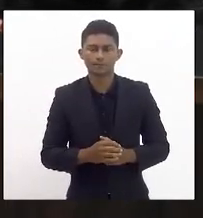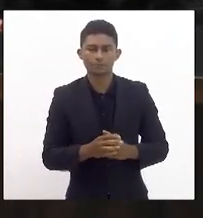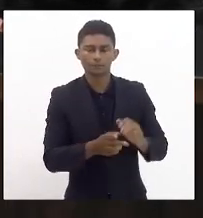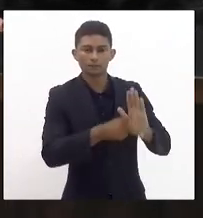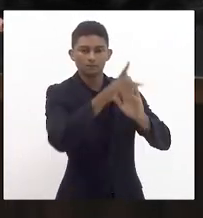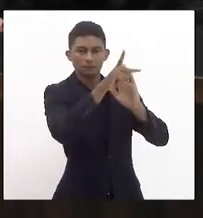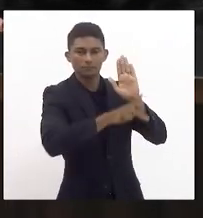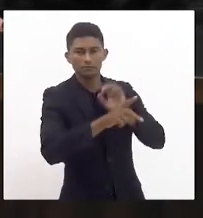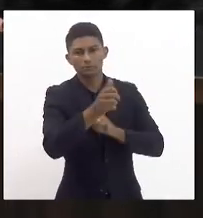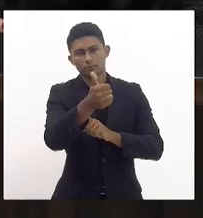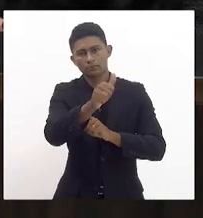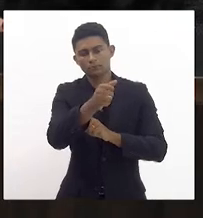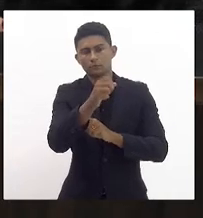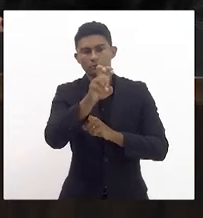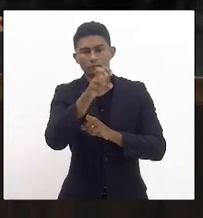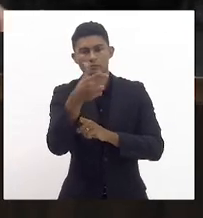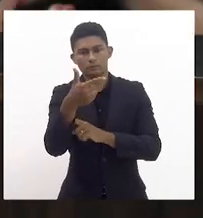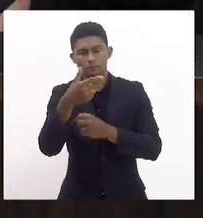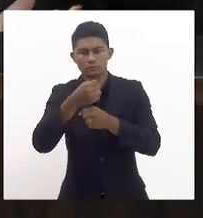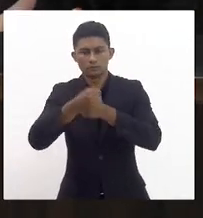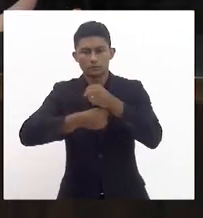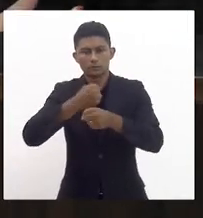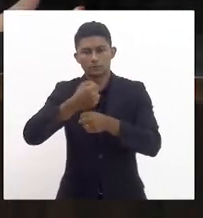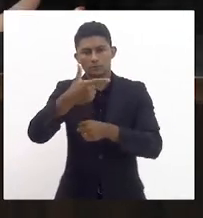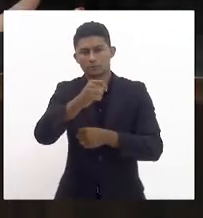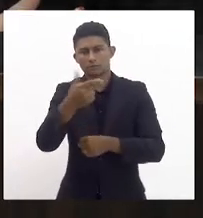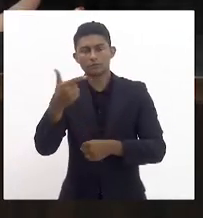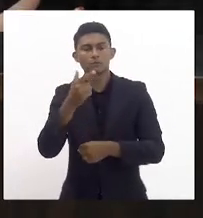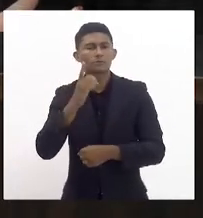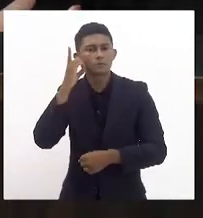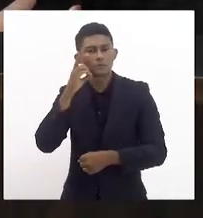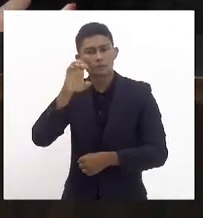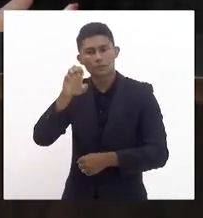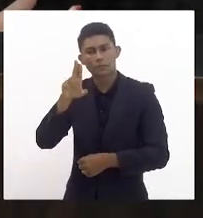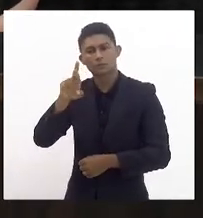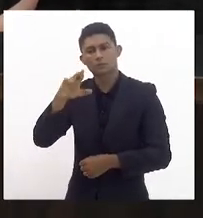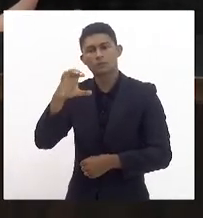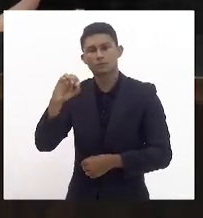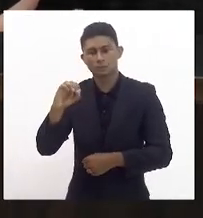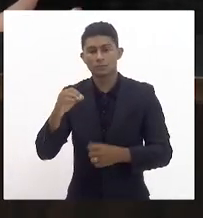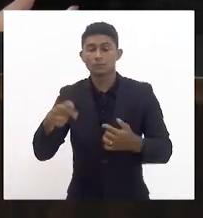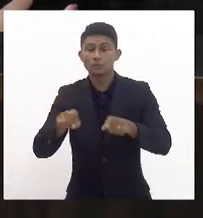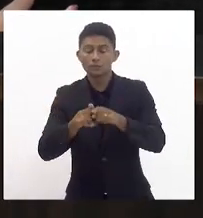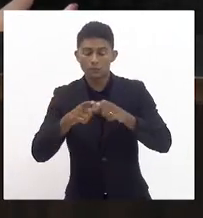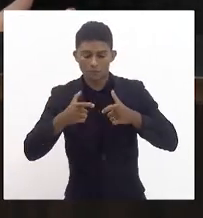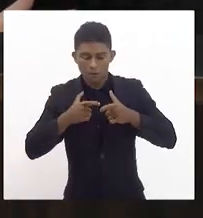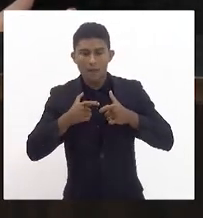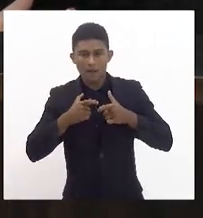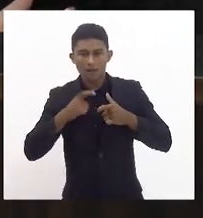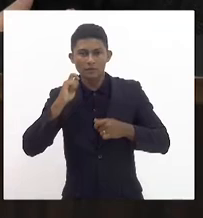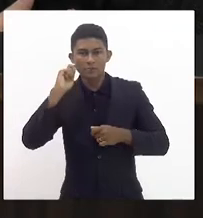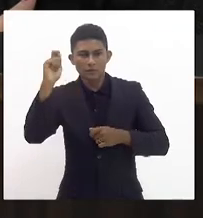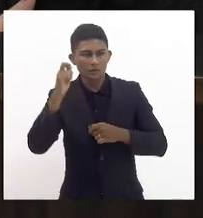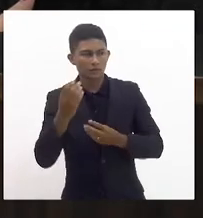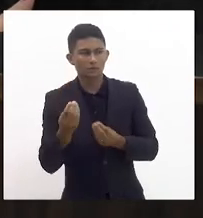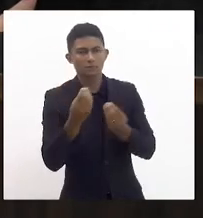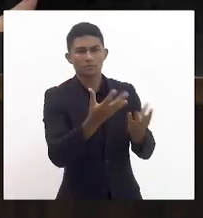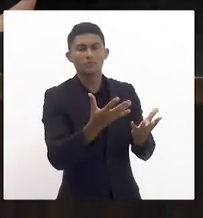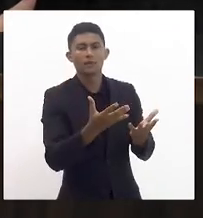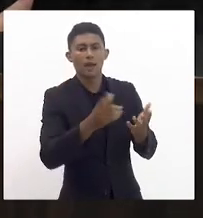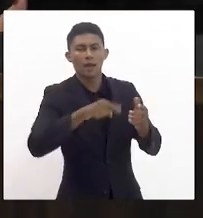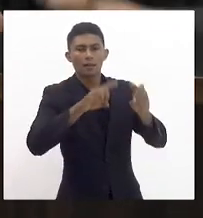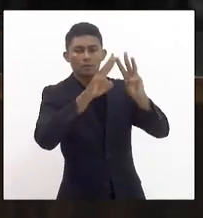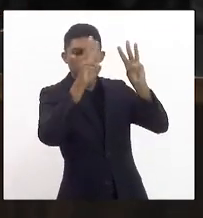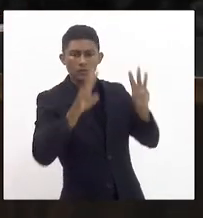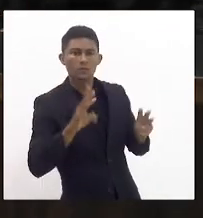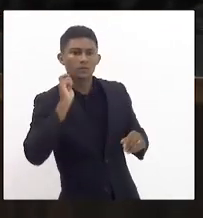Projeto de resolução 1152 de 22, de autoria do deputado Eurico Júnior, concede medalha Tiradentes, o respectivo diploma, ao Museu Sacro Histórico de Tiradentes, no